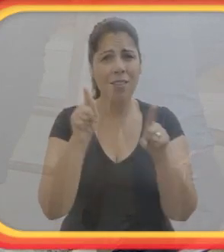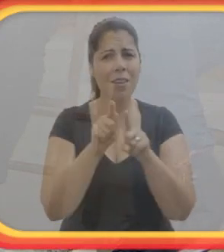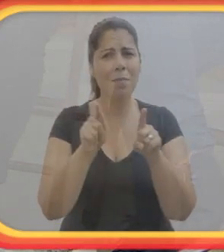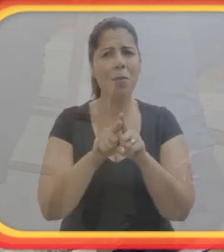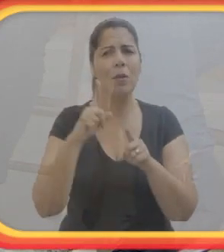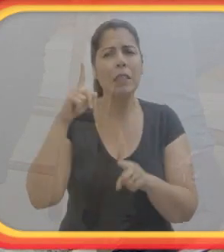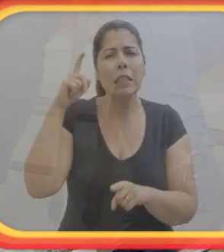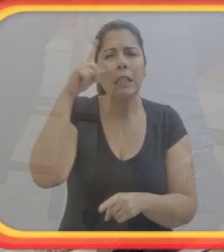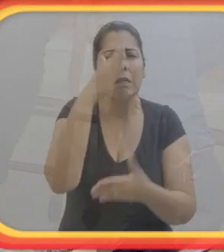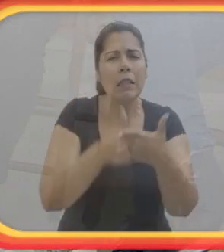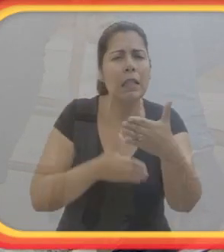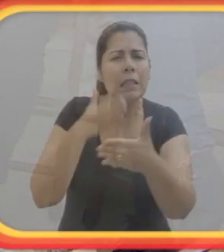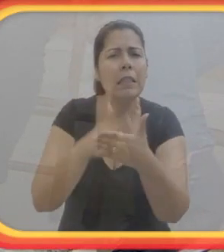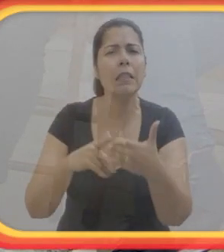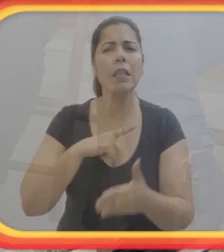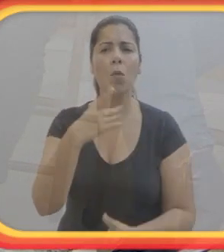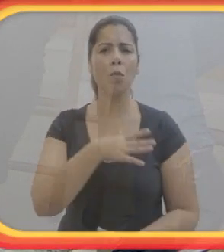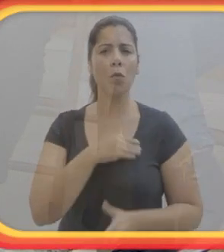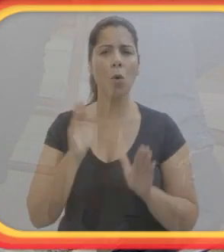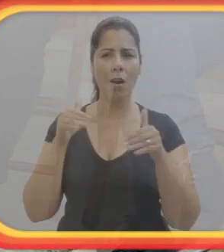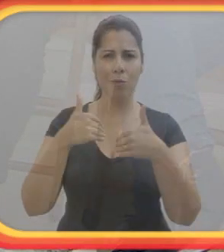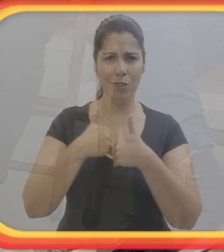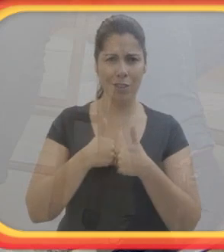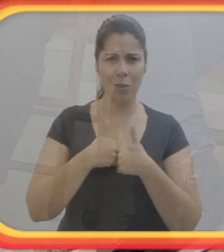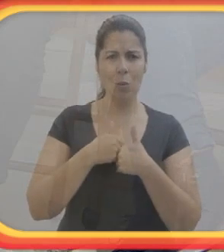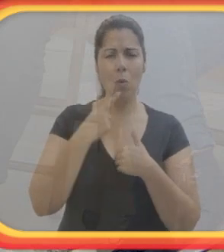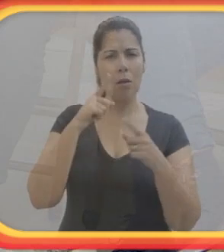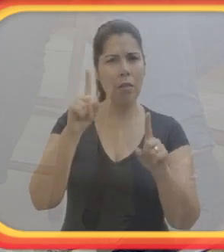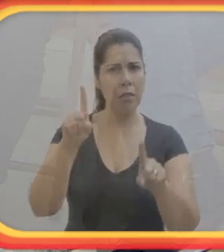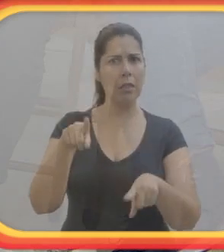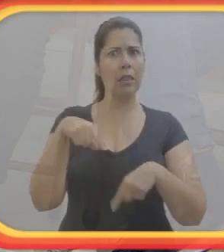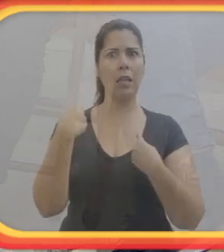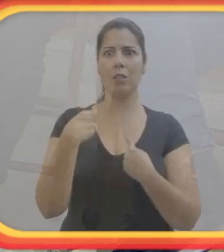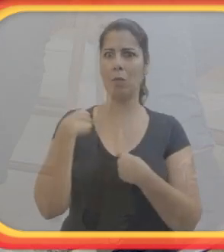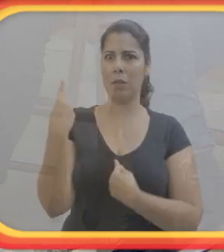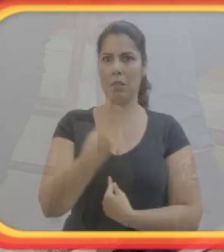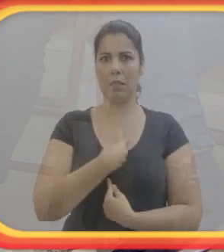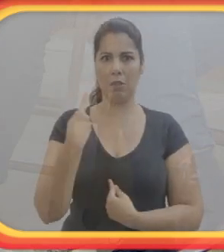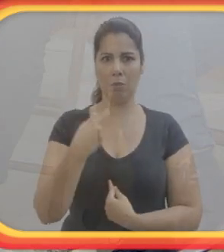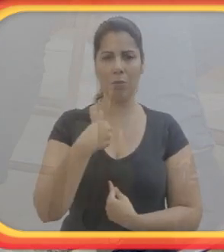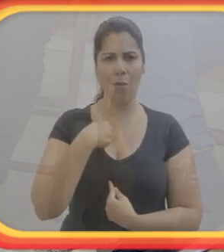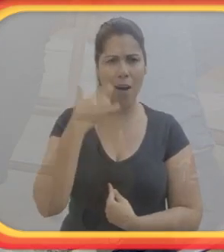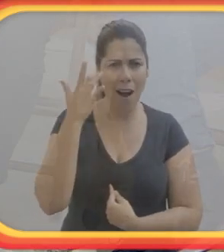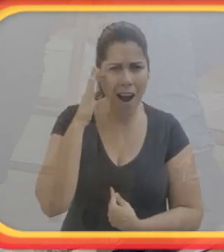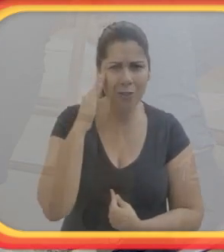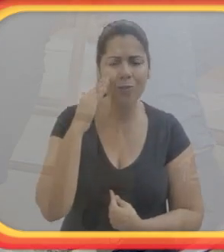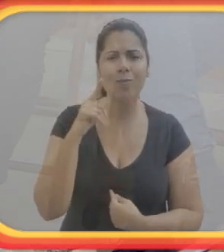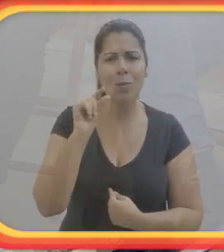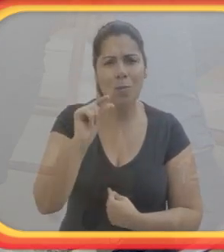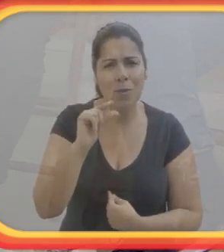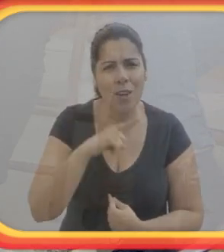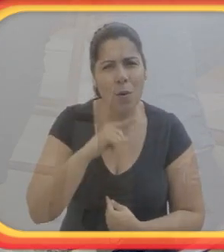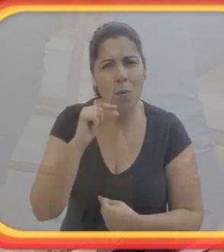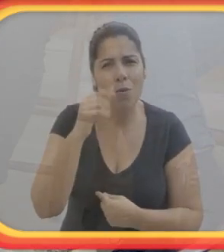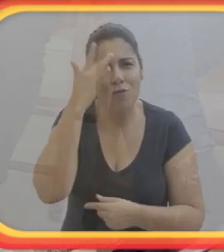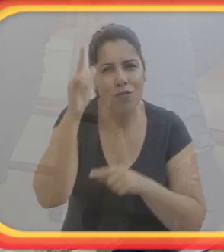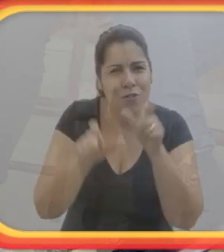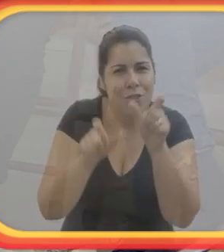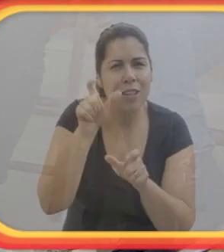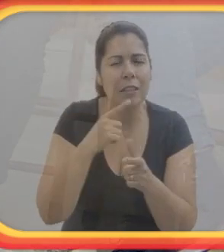Para as pessoas que têm, eu não tenho recebido queixas, mas eu desconfio um pouco disso, porque eu acho que, como o livro fala também